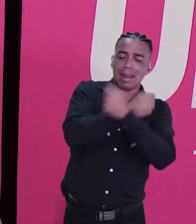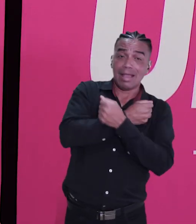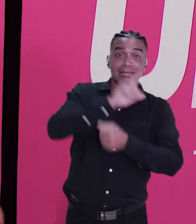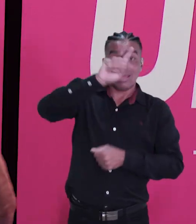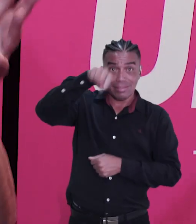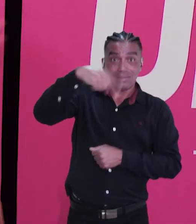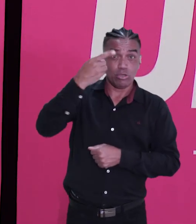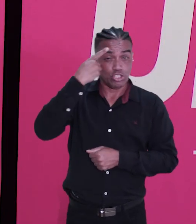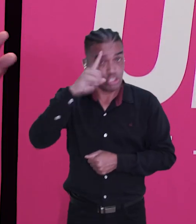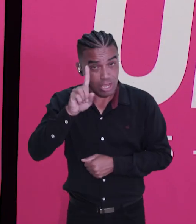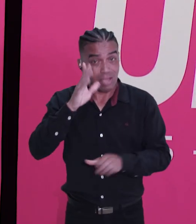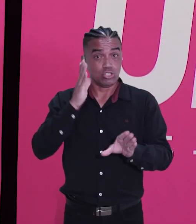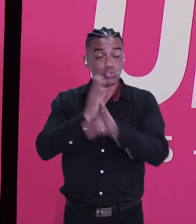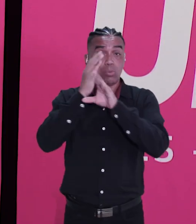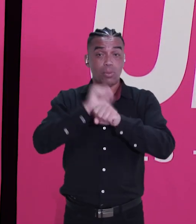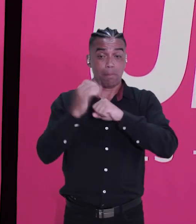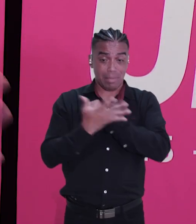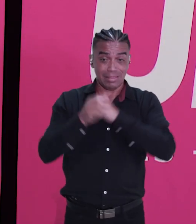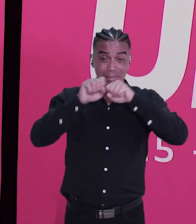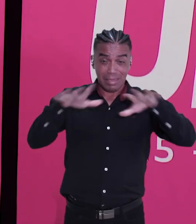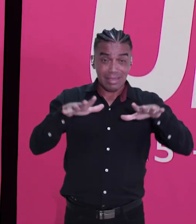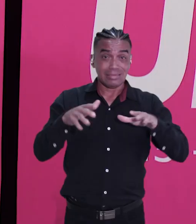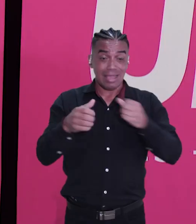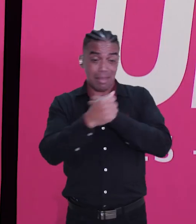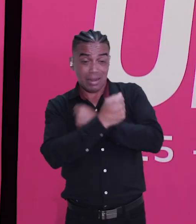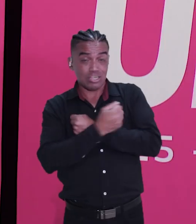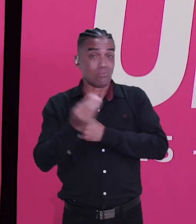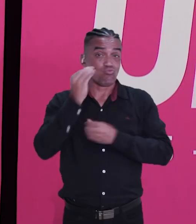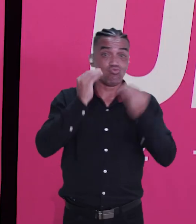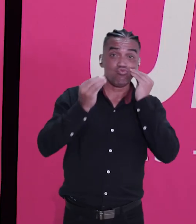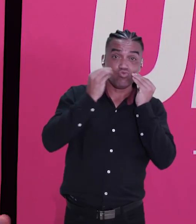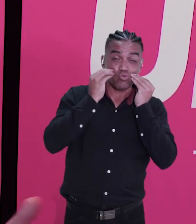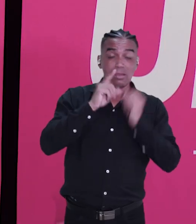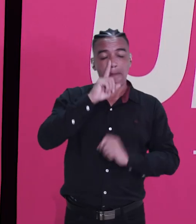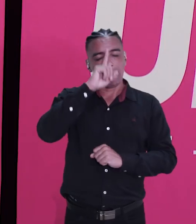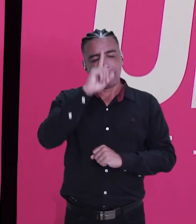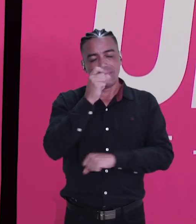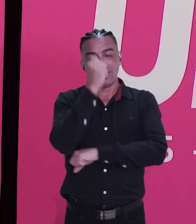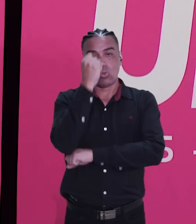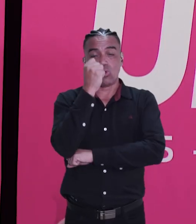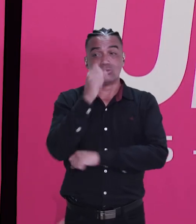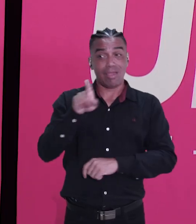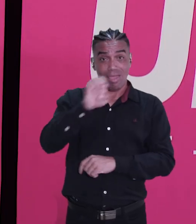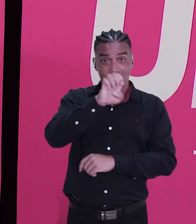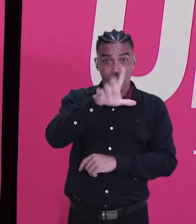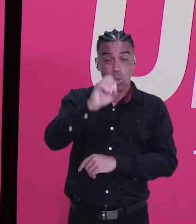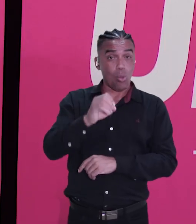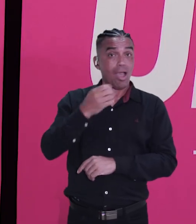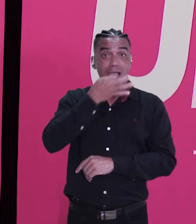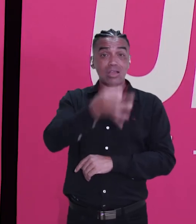aí no dia seguinte descobriu-se que tinha uma pandemia, que você abraçar ou beijar alguém era perigosíssimo, né? Então a Elô achou que ia